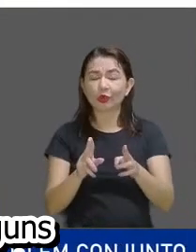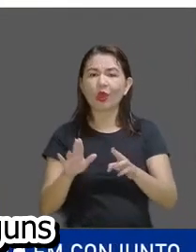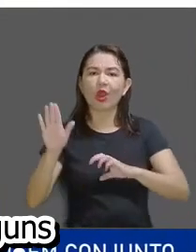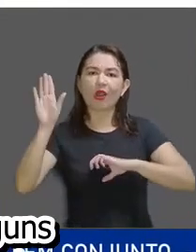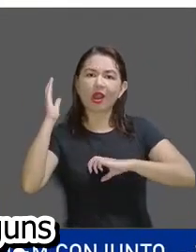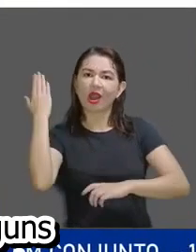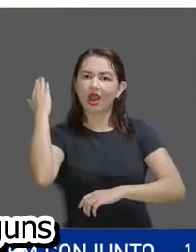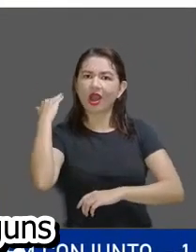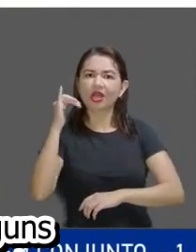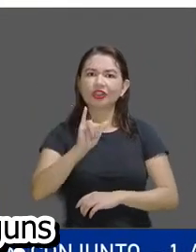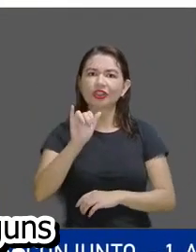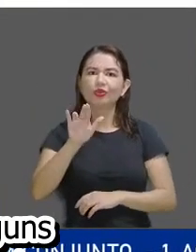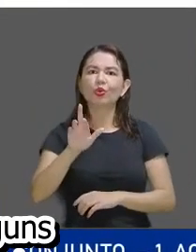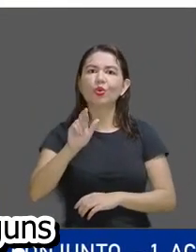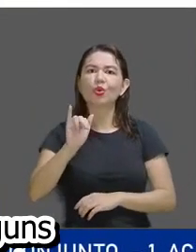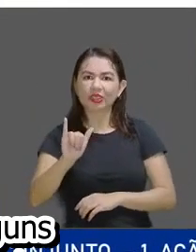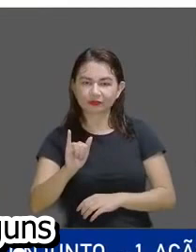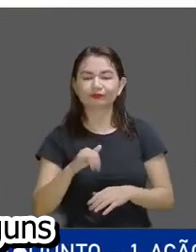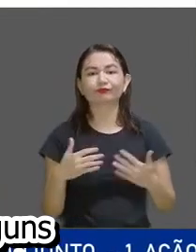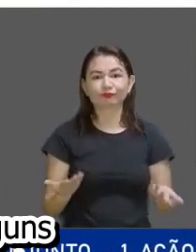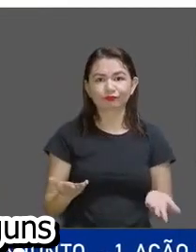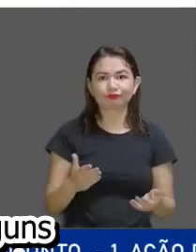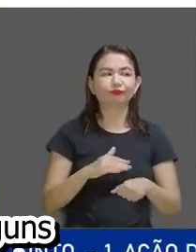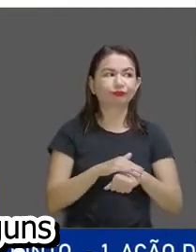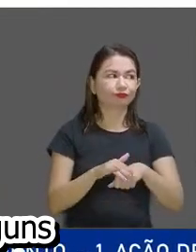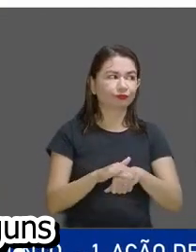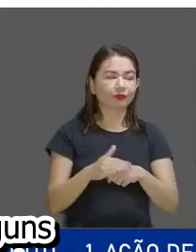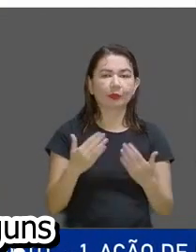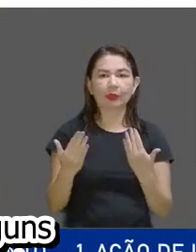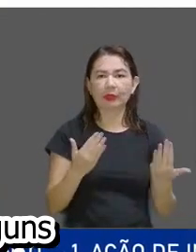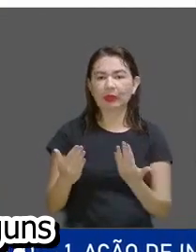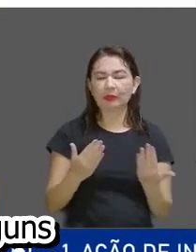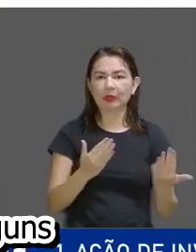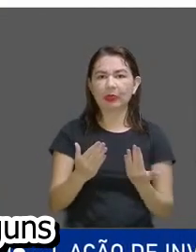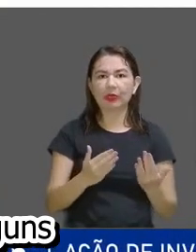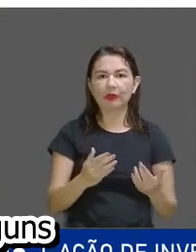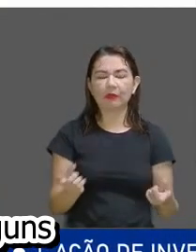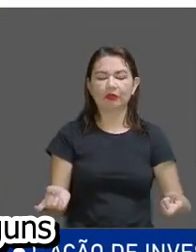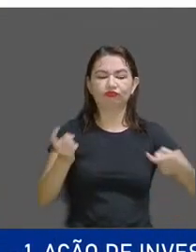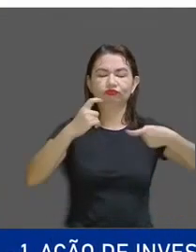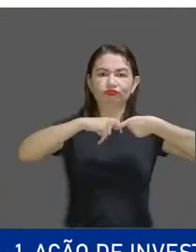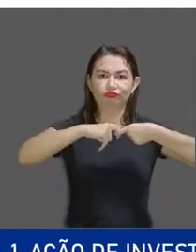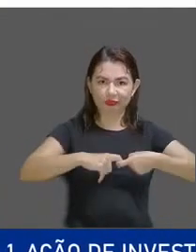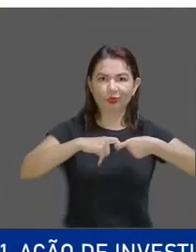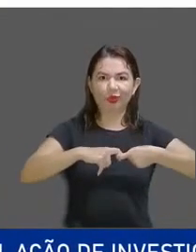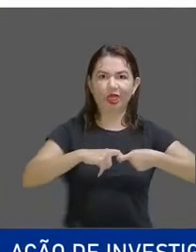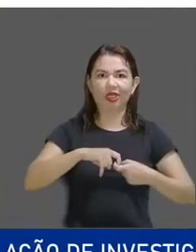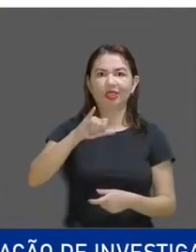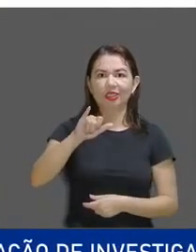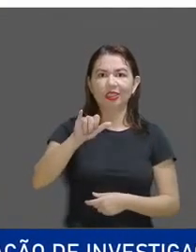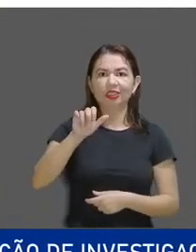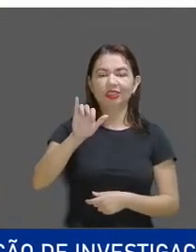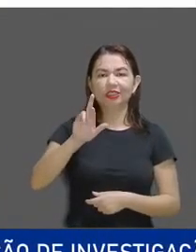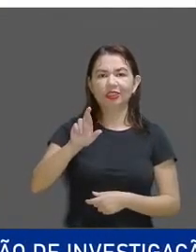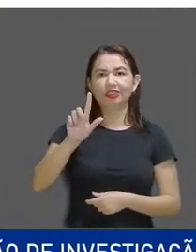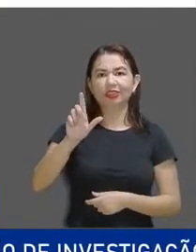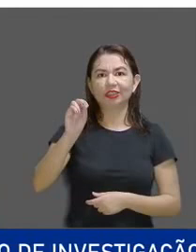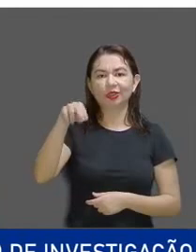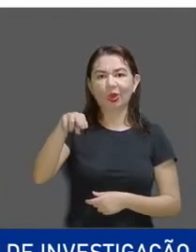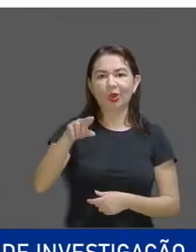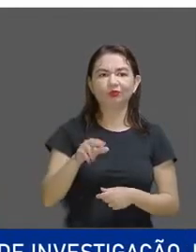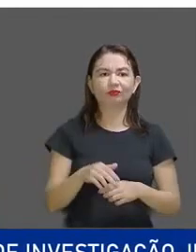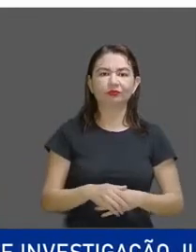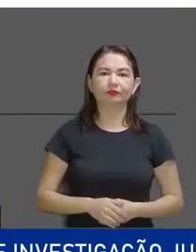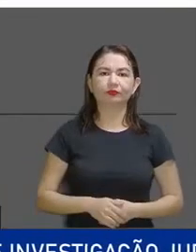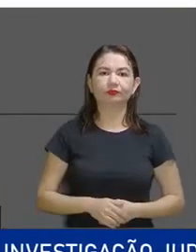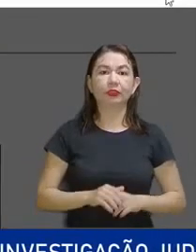meramente exemplificativa, vejam-se alguns diálogos a vincular Irlon aos ilícitos eleitorais praticados. Imagem 8 e 9, por favor.